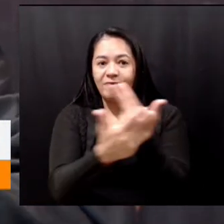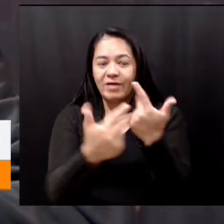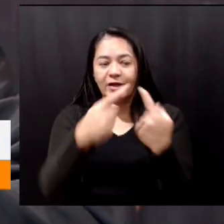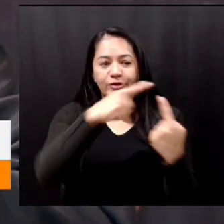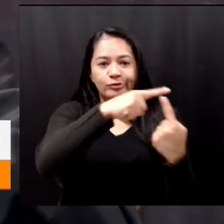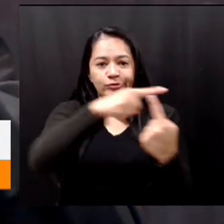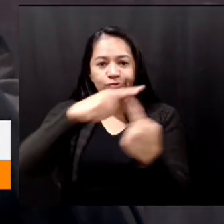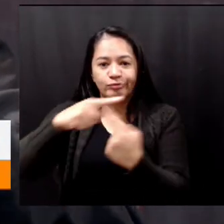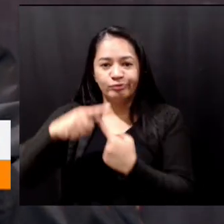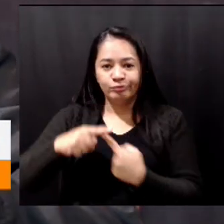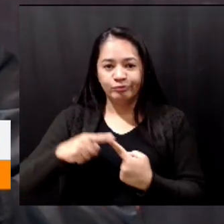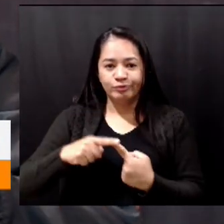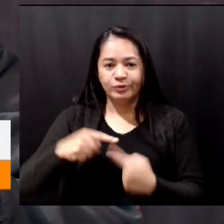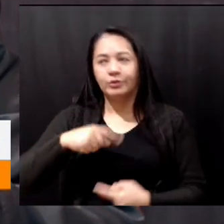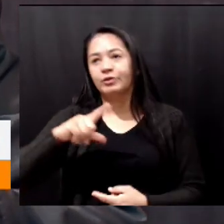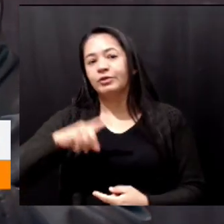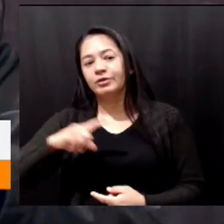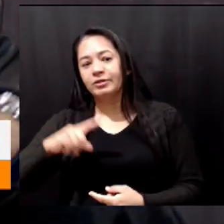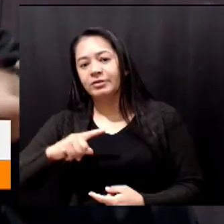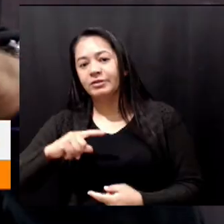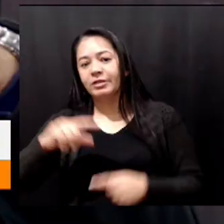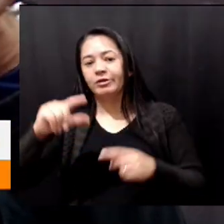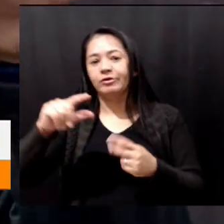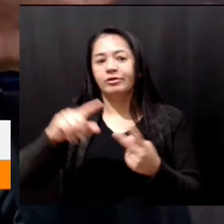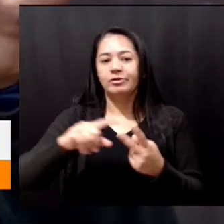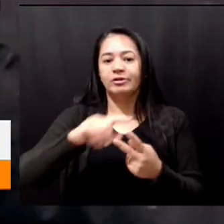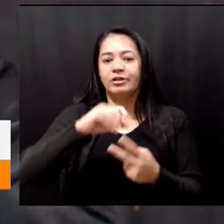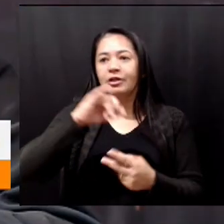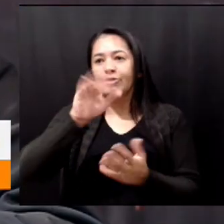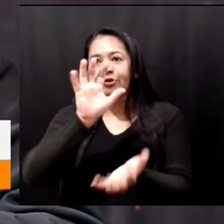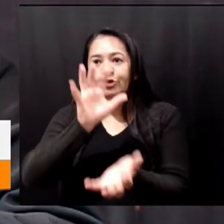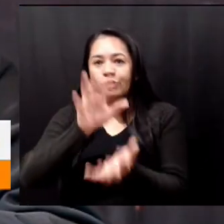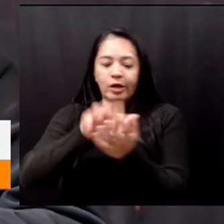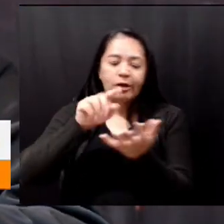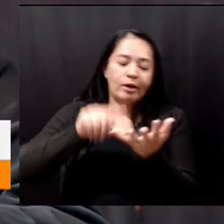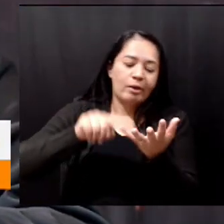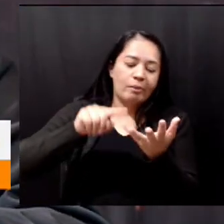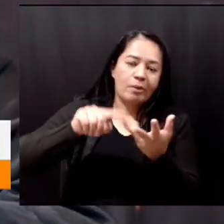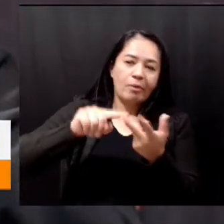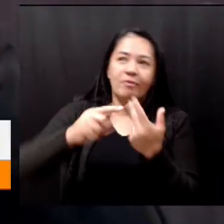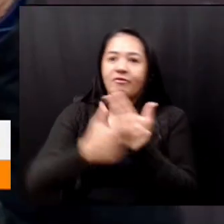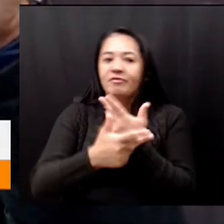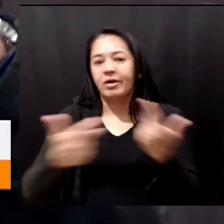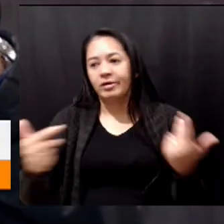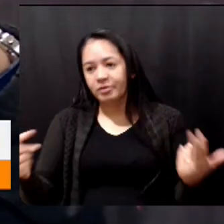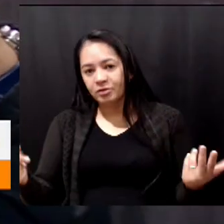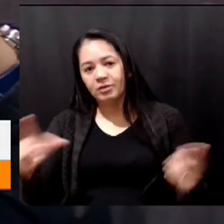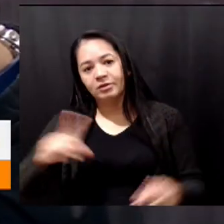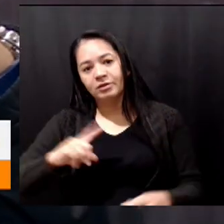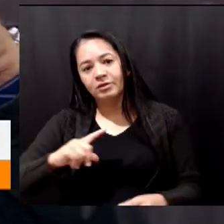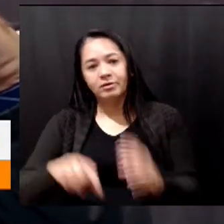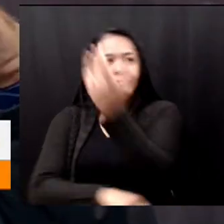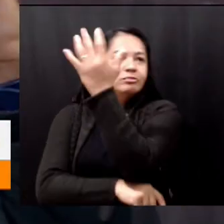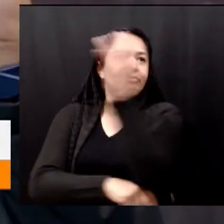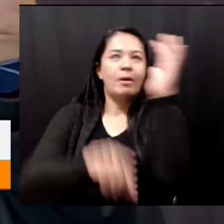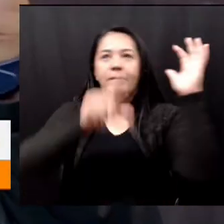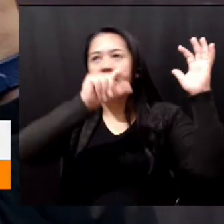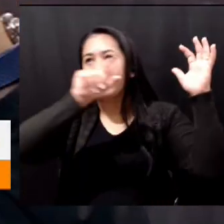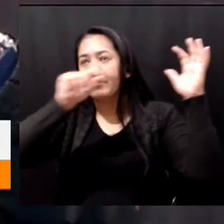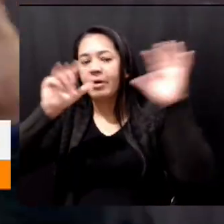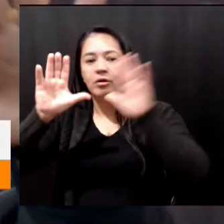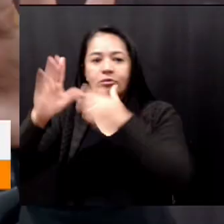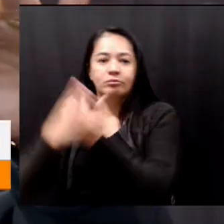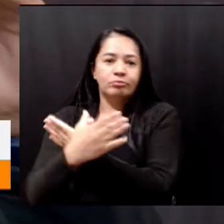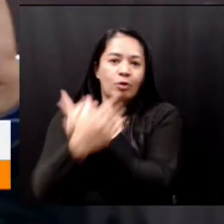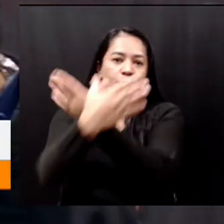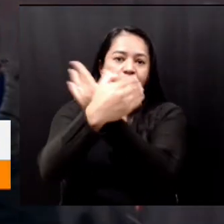tenho no Pantanal, eu tenho jacaré, eu tenho não sei o quê, eu tenho um monte de coisa lá. Eu tenho passarinho, eu tenho borboleta. Cada um